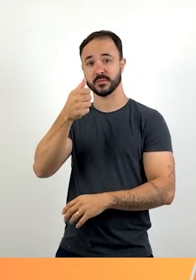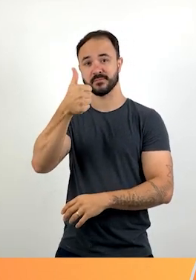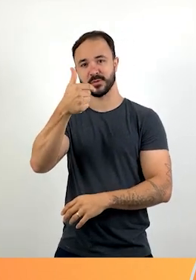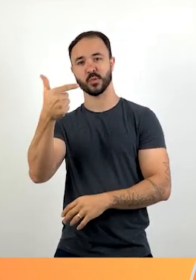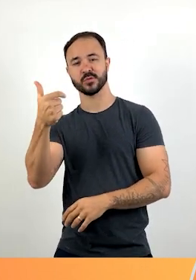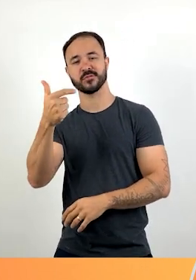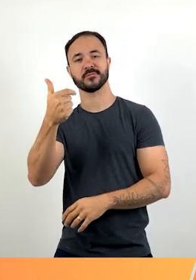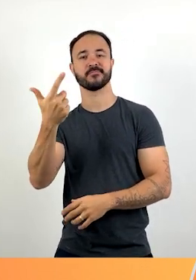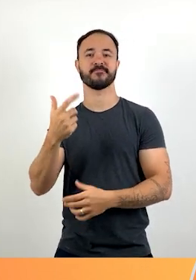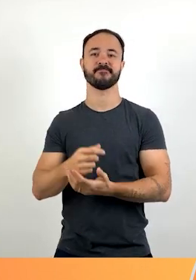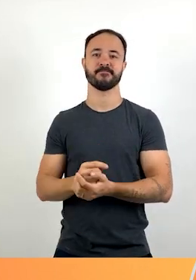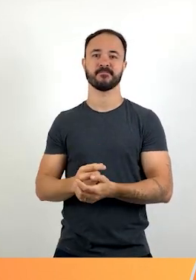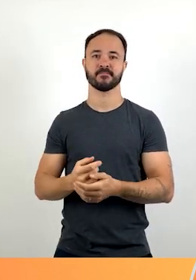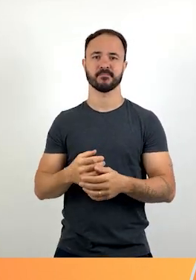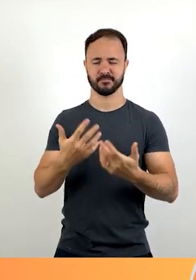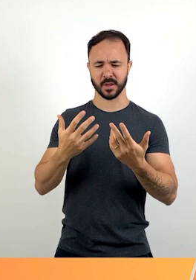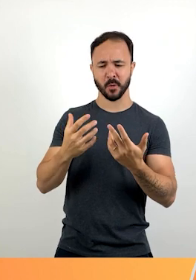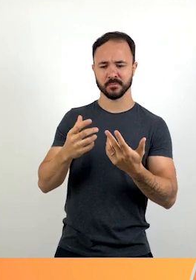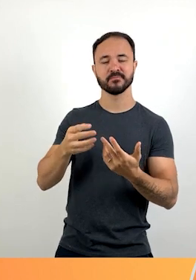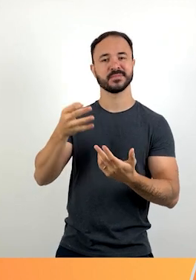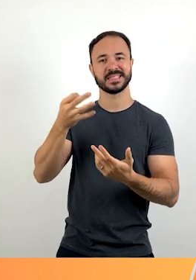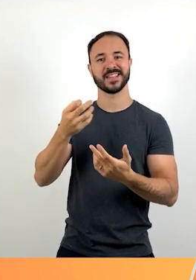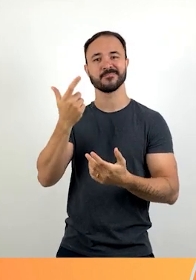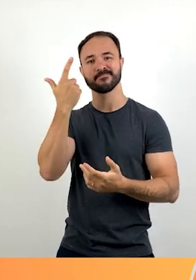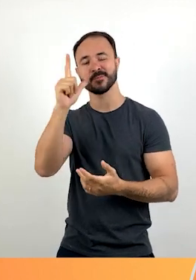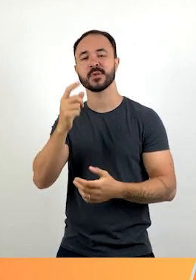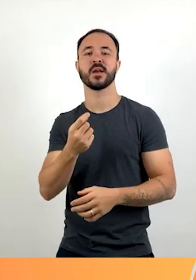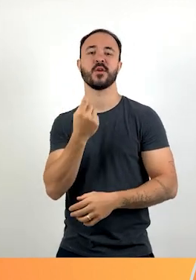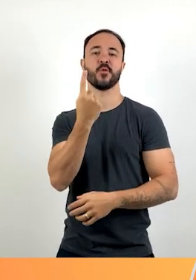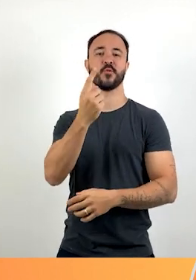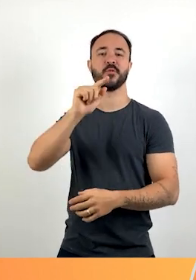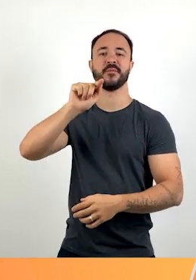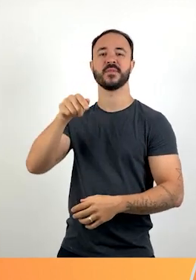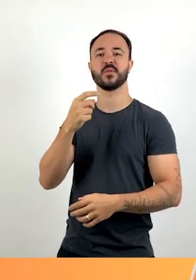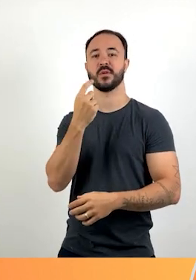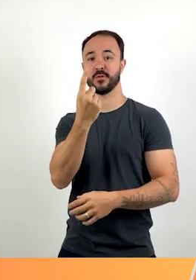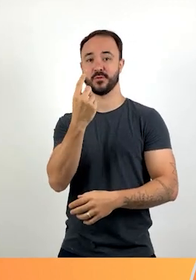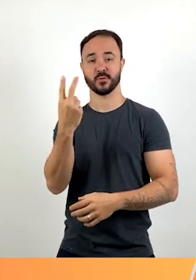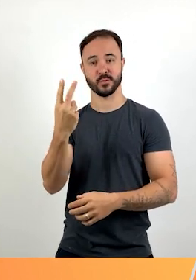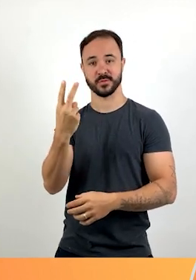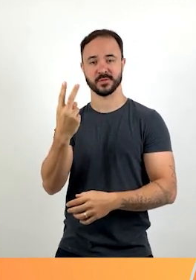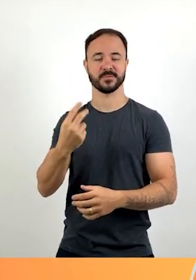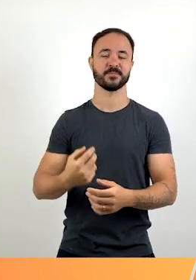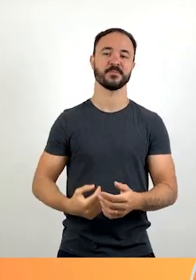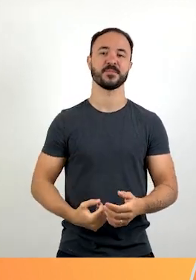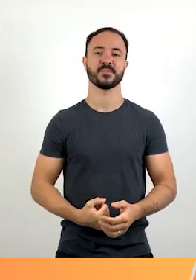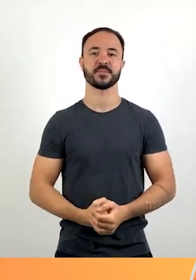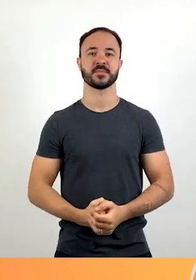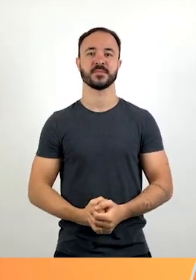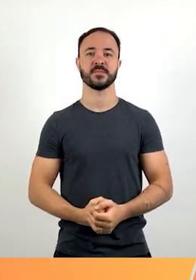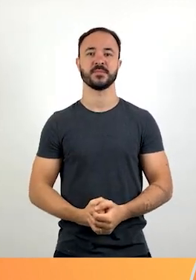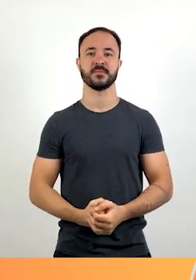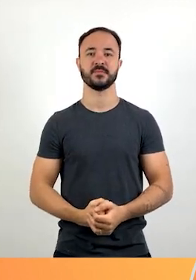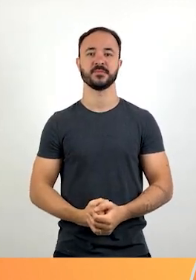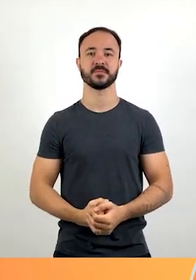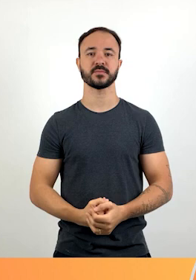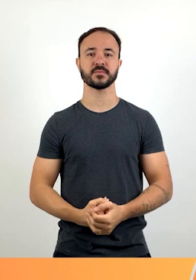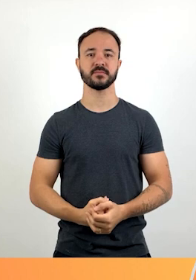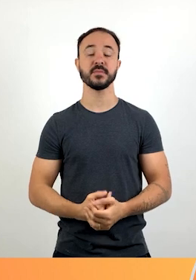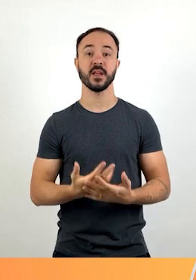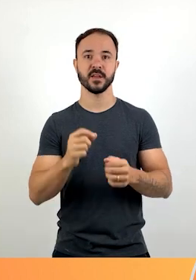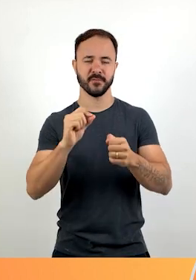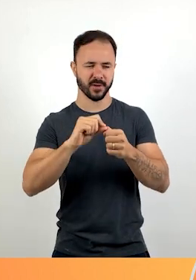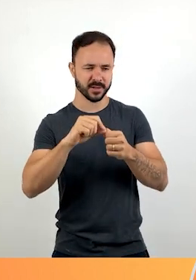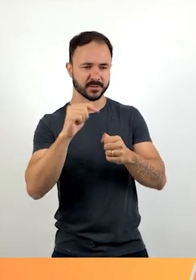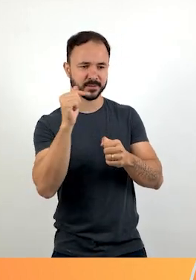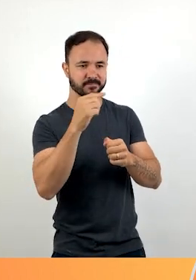porque a raiz quadrada de 144 é 12, então a de 1,44 vai ser 1,2. E fazendo uma conta, você